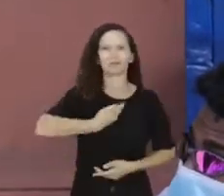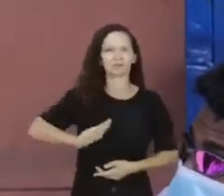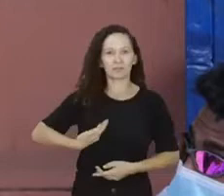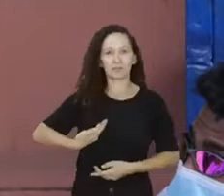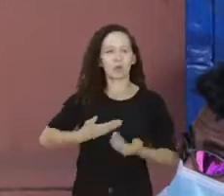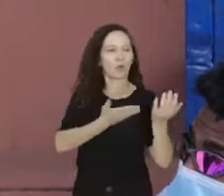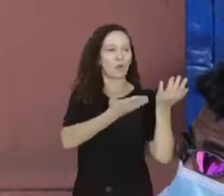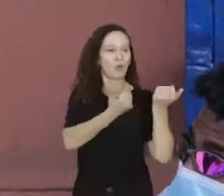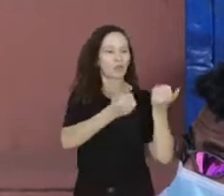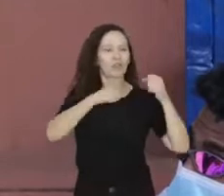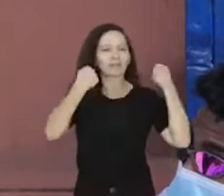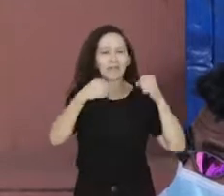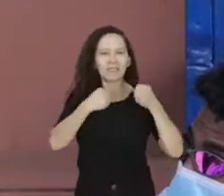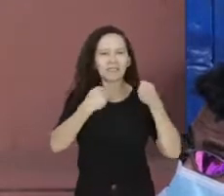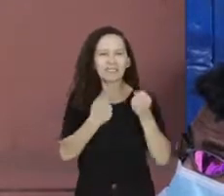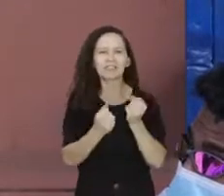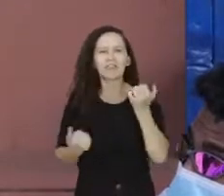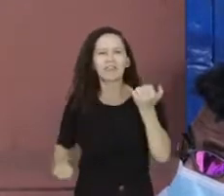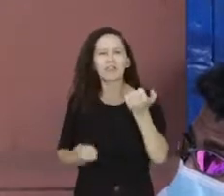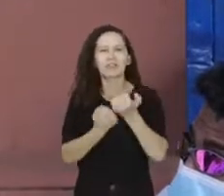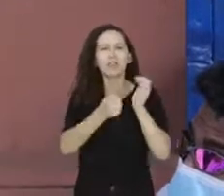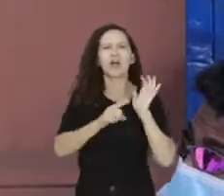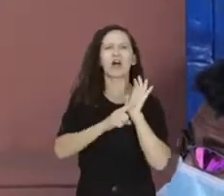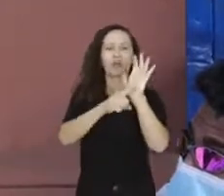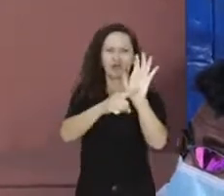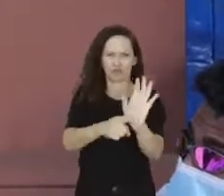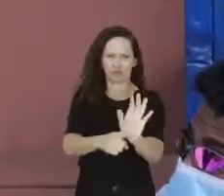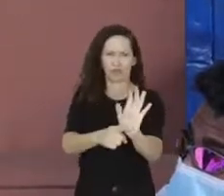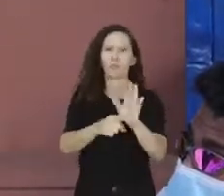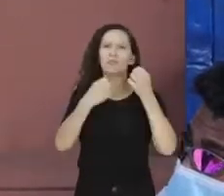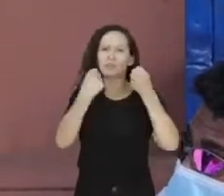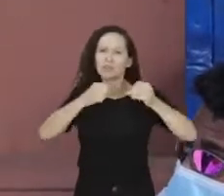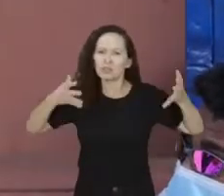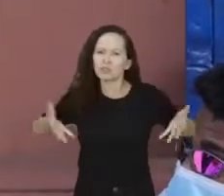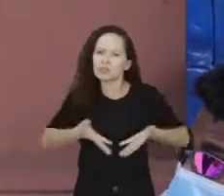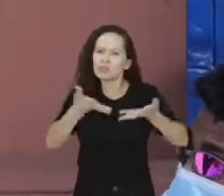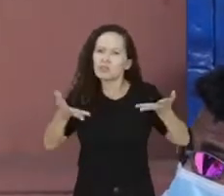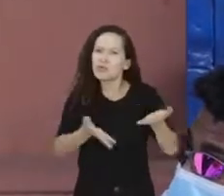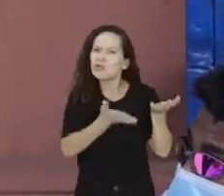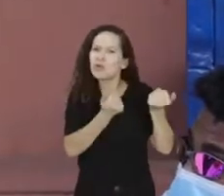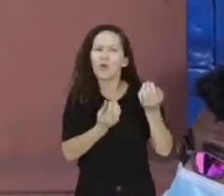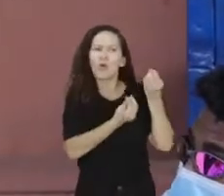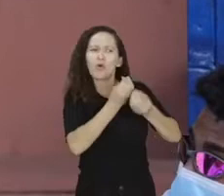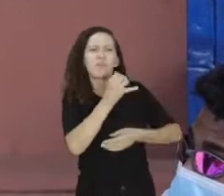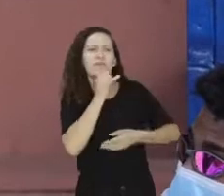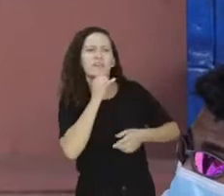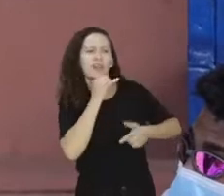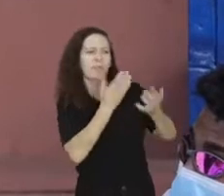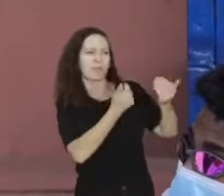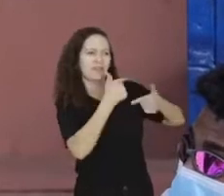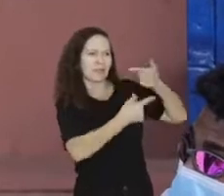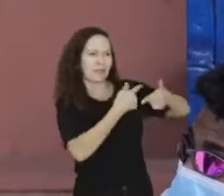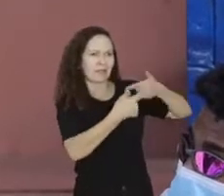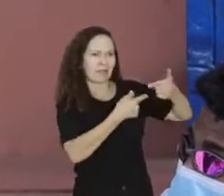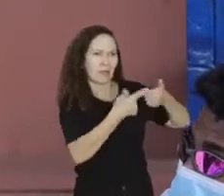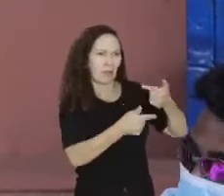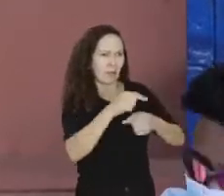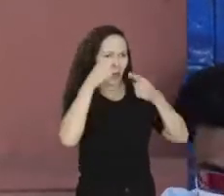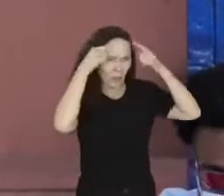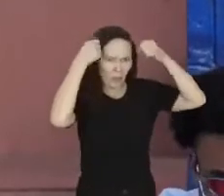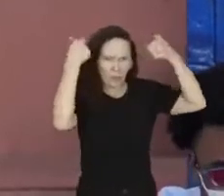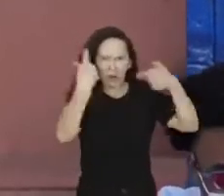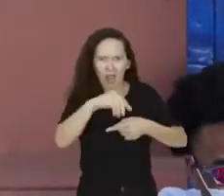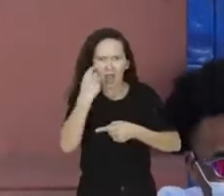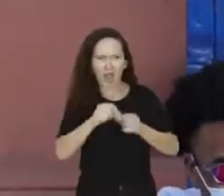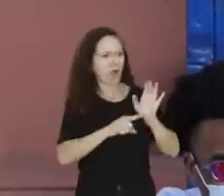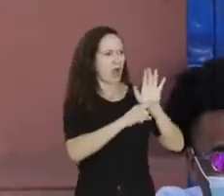de auxílio e de ajuda, de incentivo. Como que um jovem trabalha que nem um lascado, ajuda a família, se estressa,